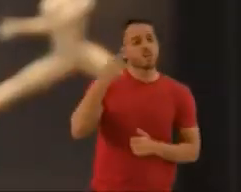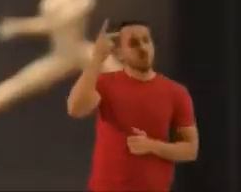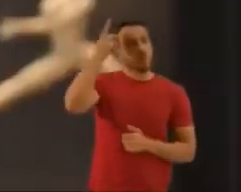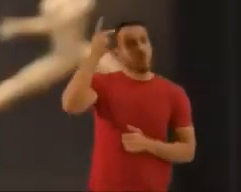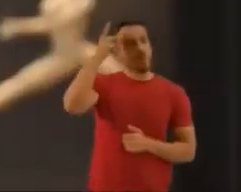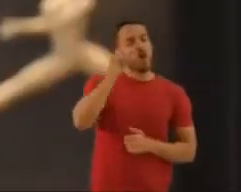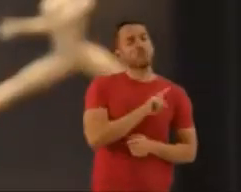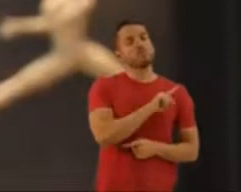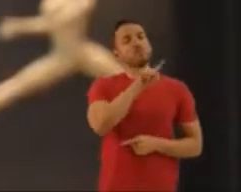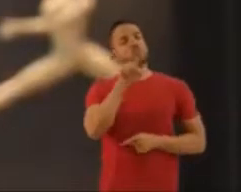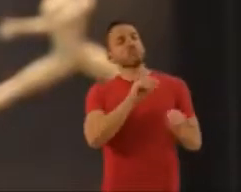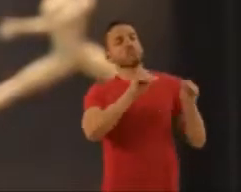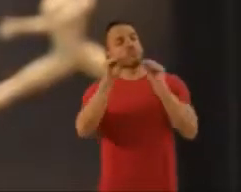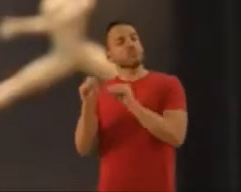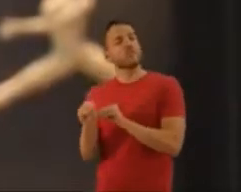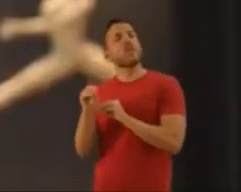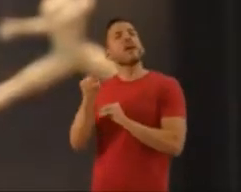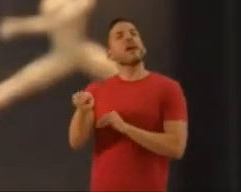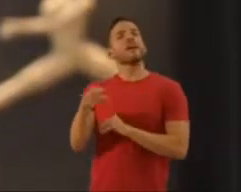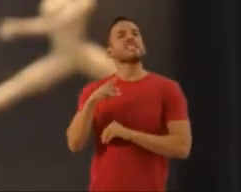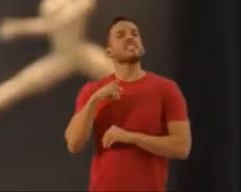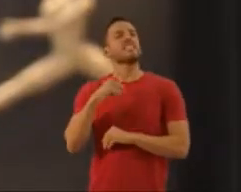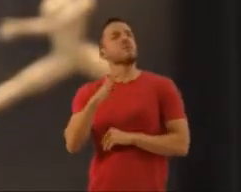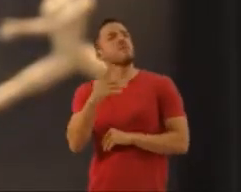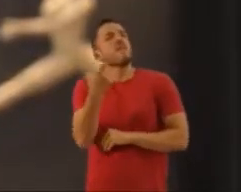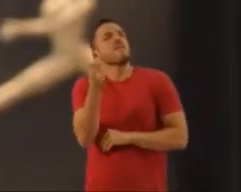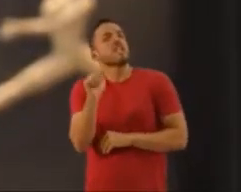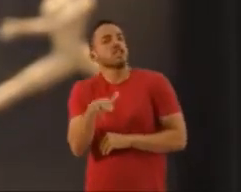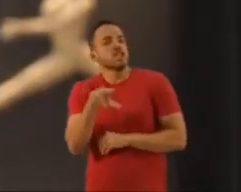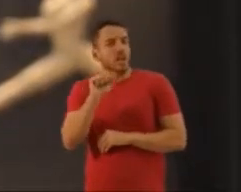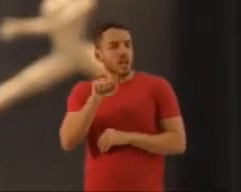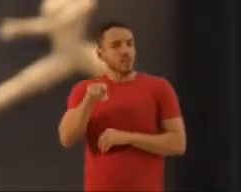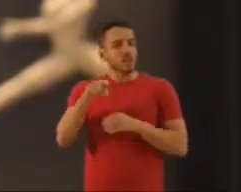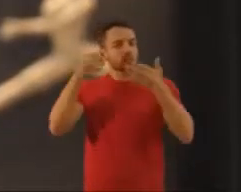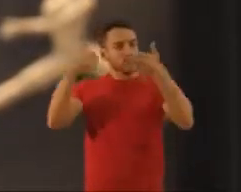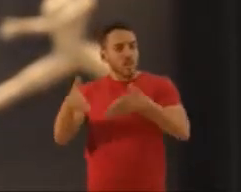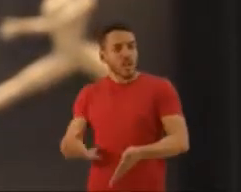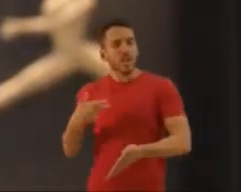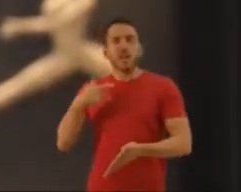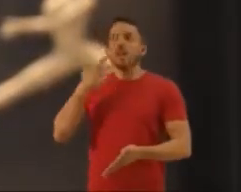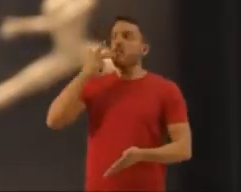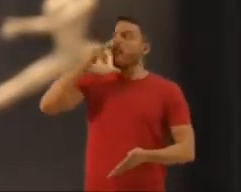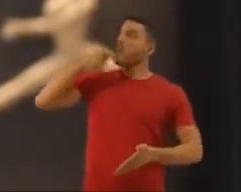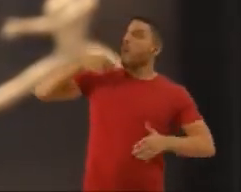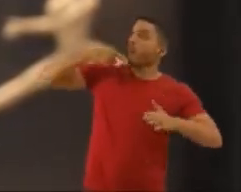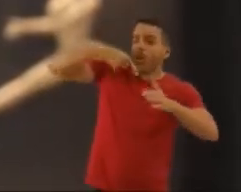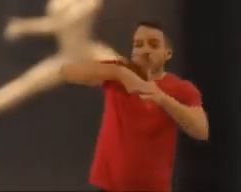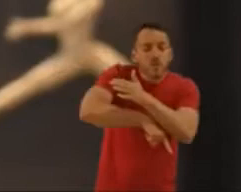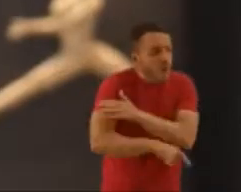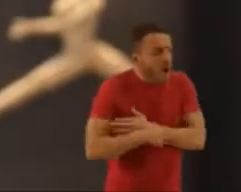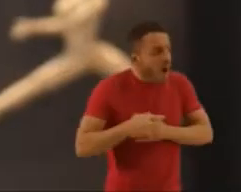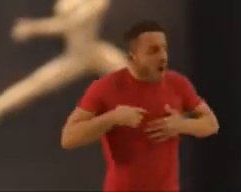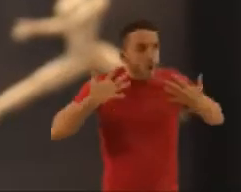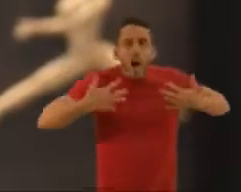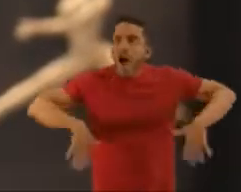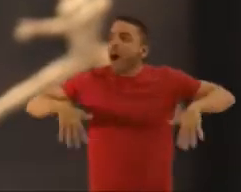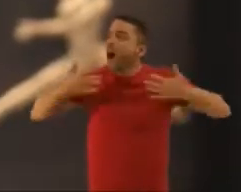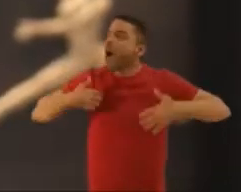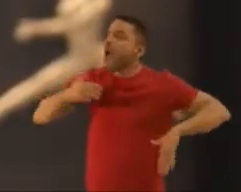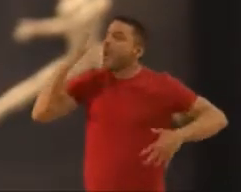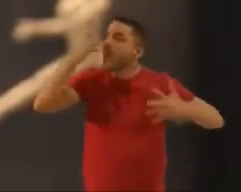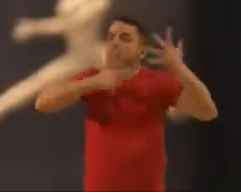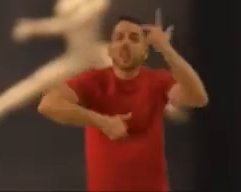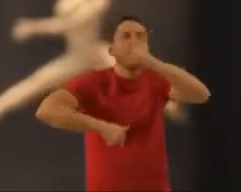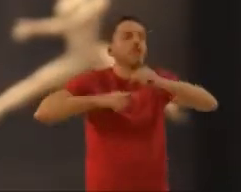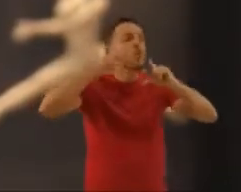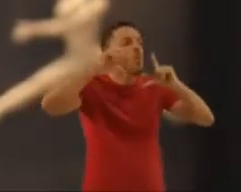20 anos. Quando eu cheguei e vi esses vales ao nosso redor, eu falei, nossa, não sabia que isso existia, né?